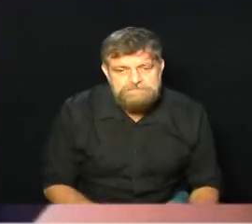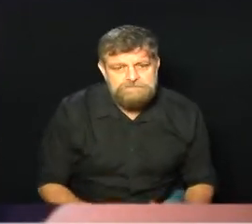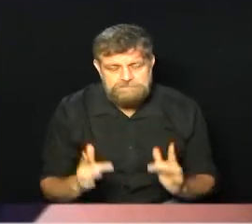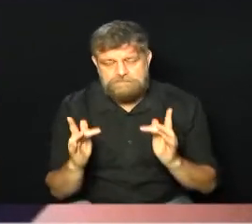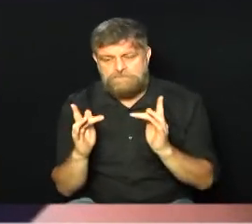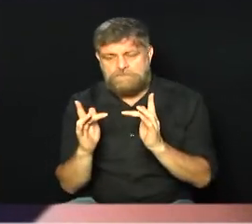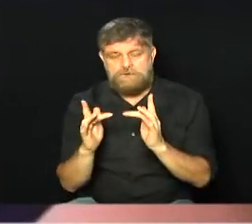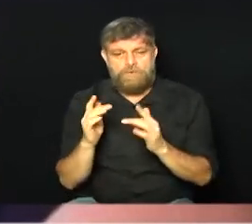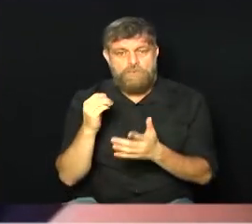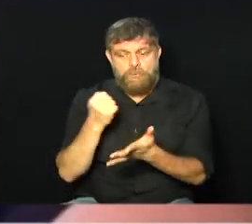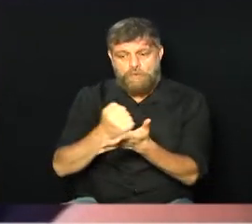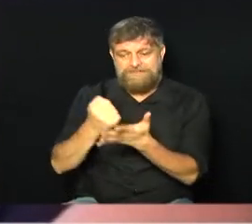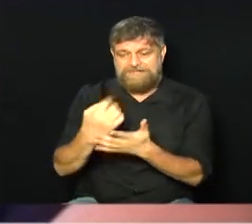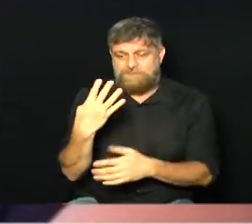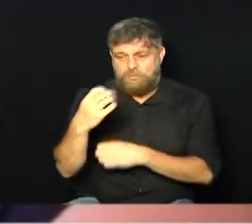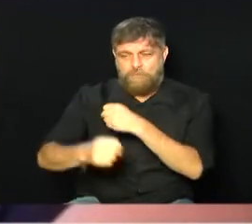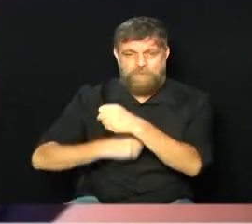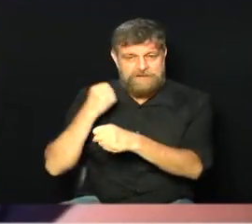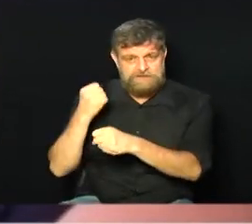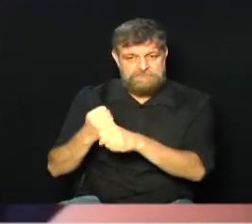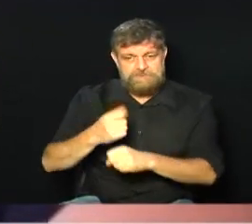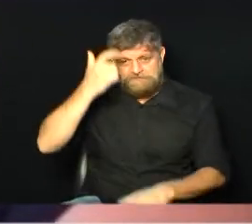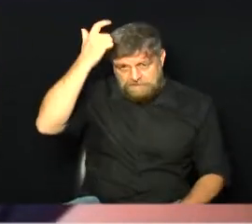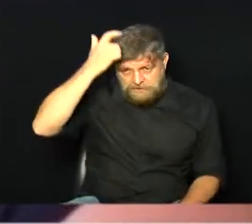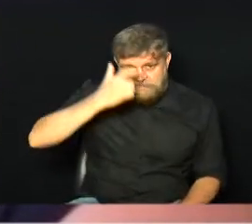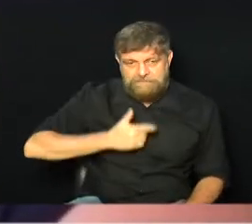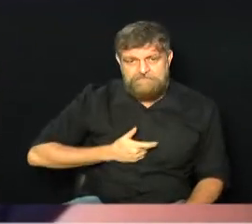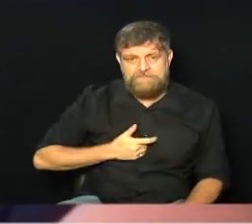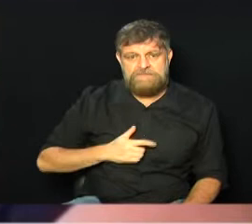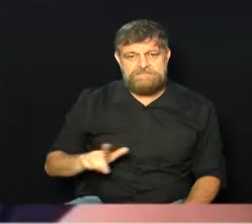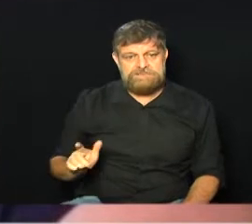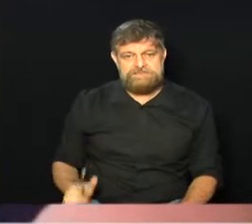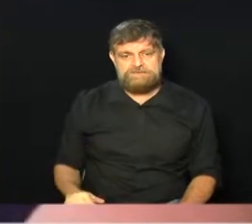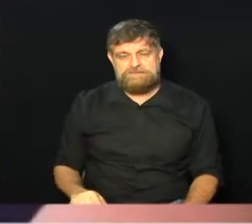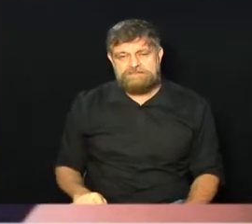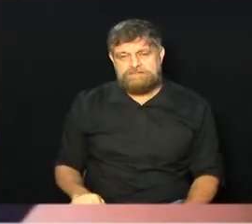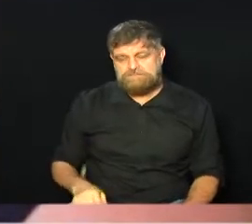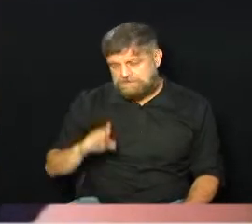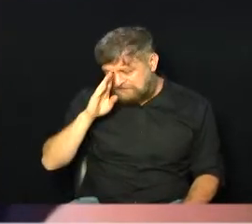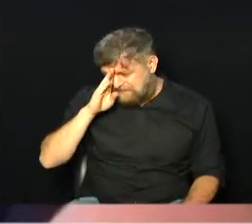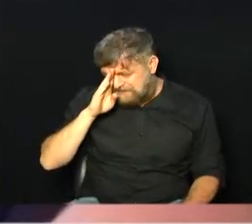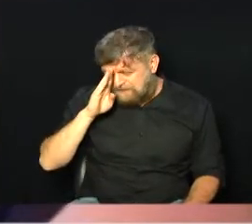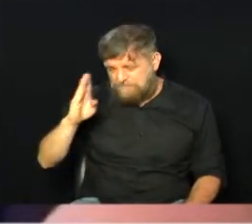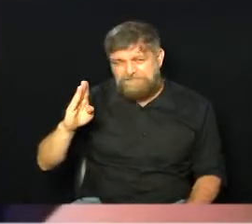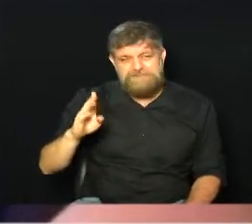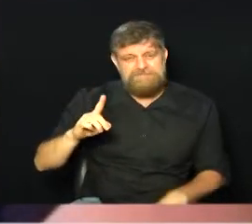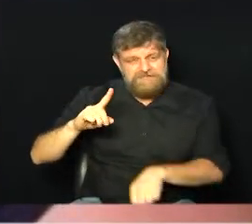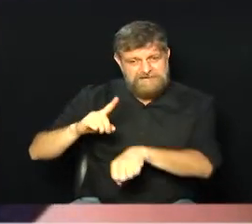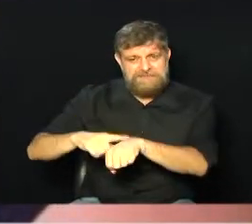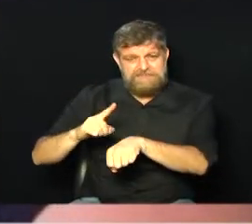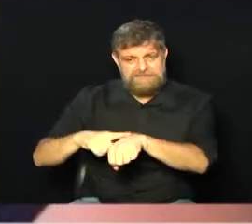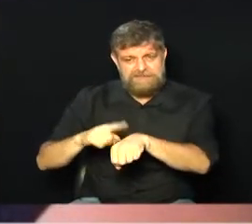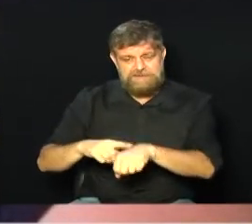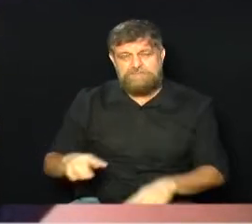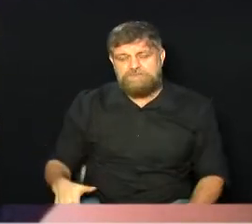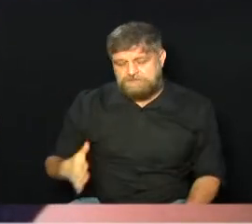4 anos, mas fiz uma temporada e meia das principais da minha carreira, com certeza principais, não a